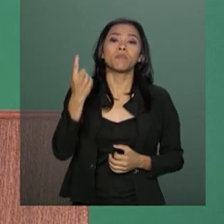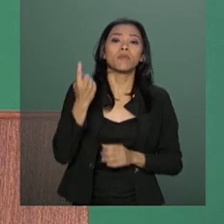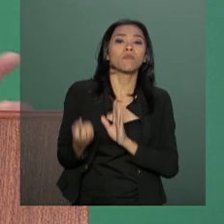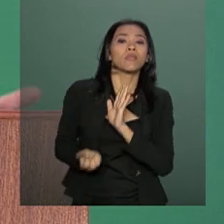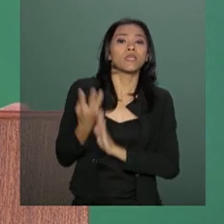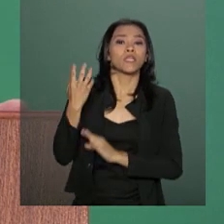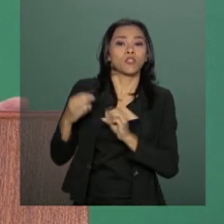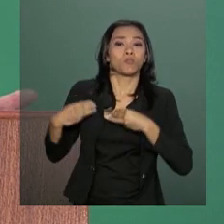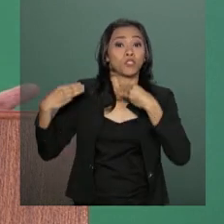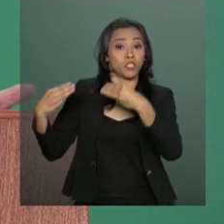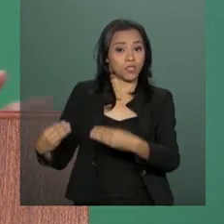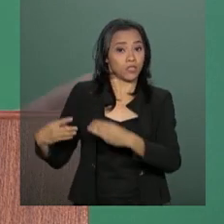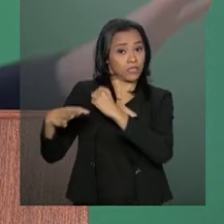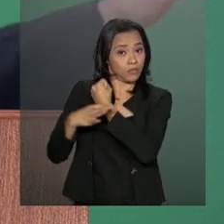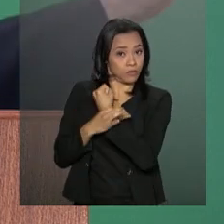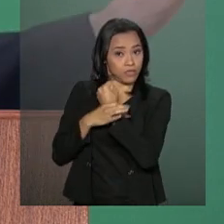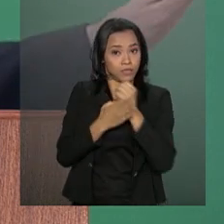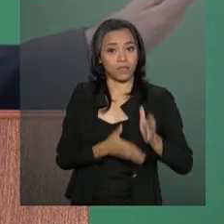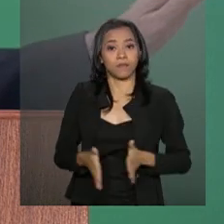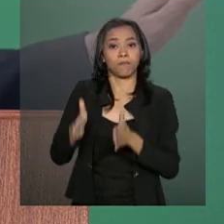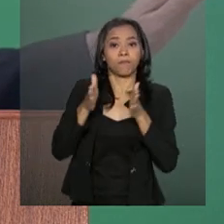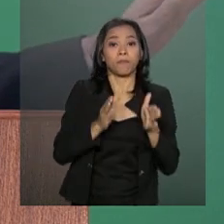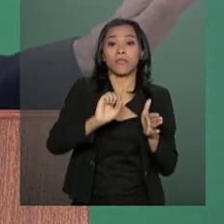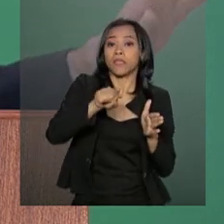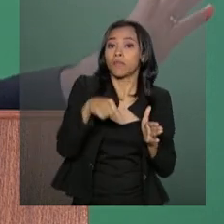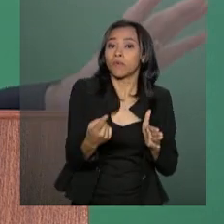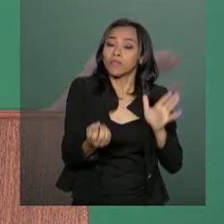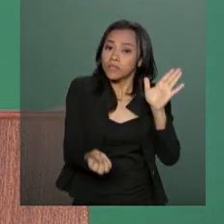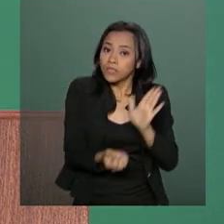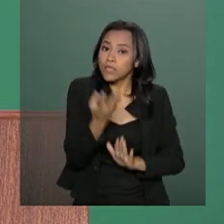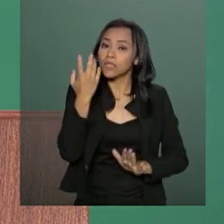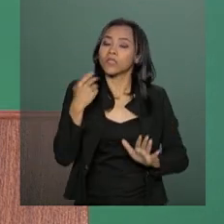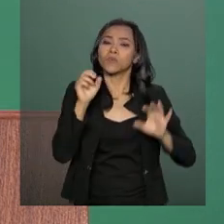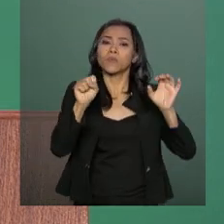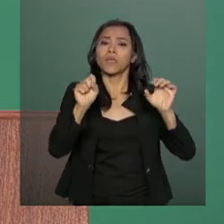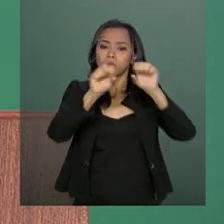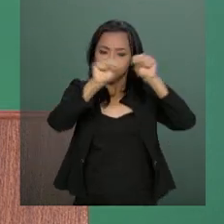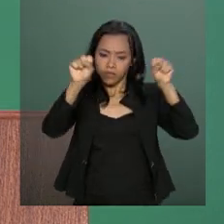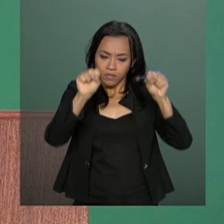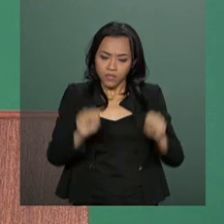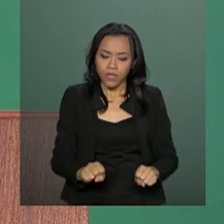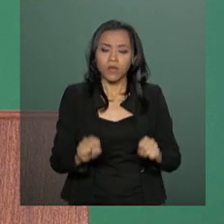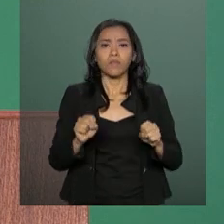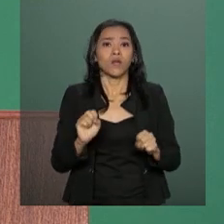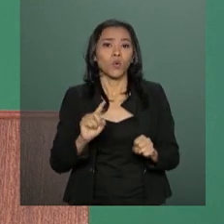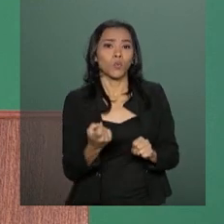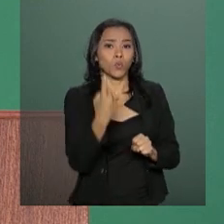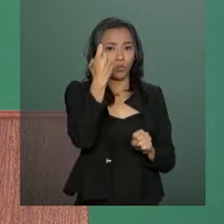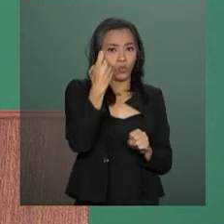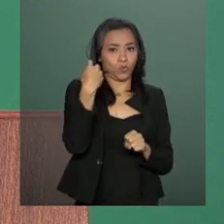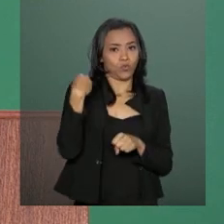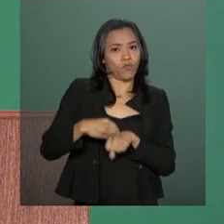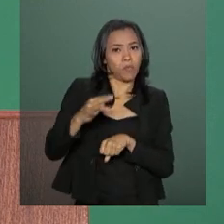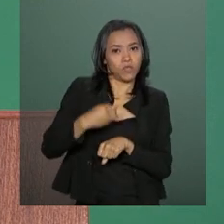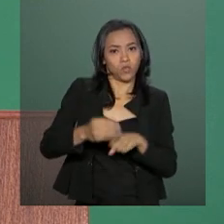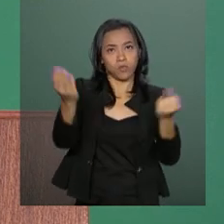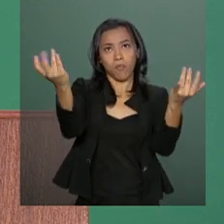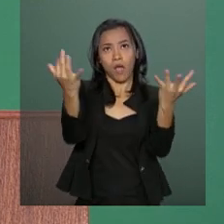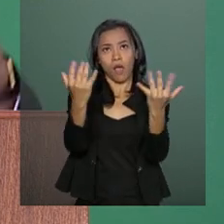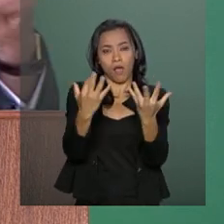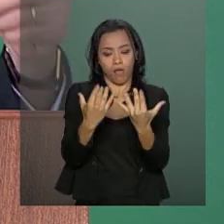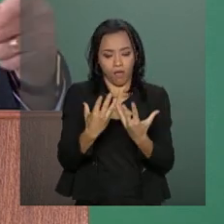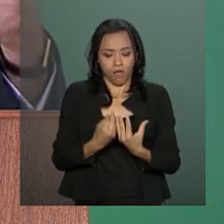Ministério, mas em seguida criando o Sistema Único de Segurança da Pública no nosso país e nós todos sabemos